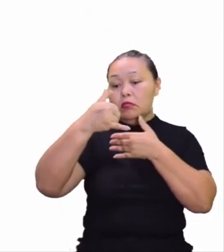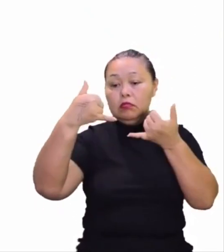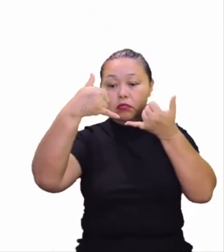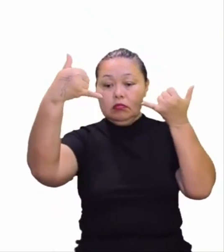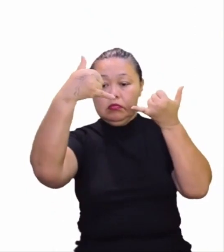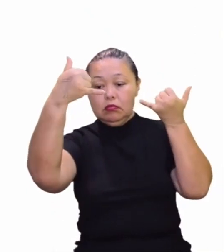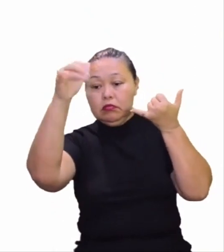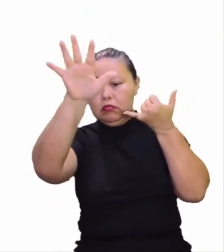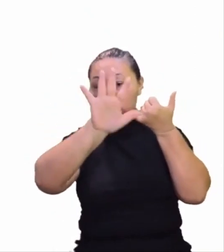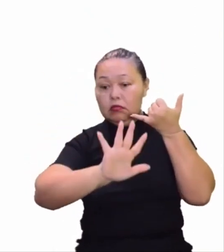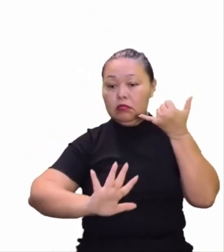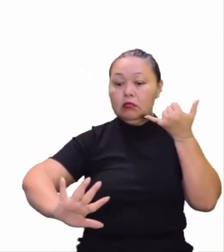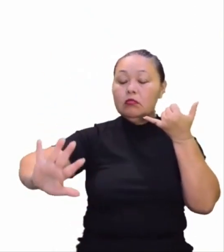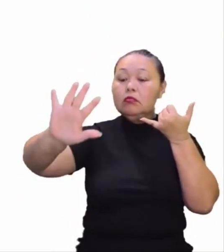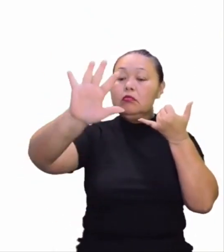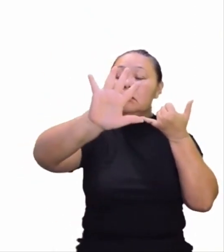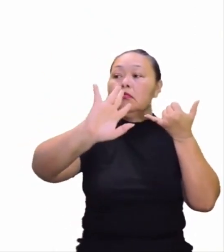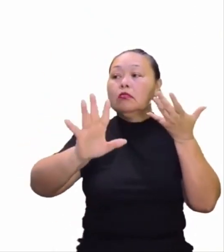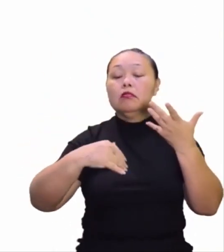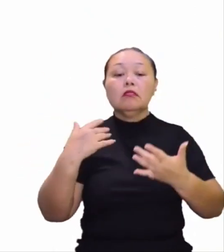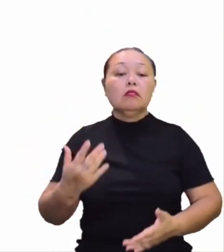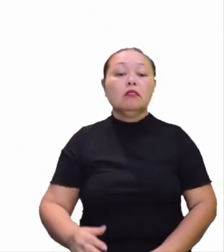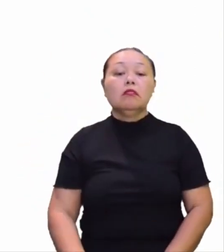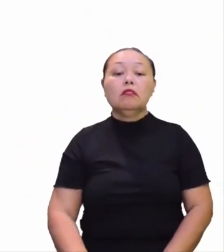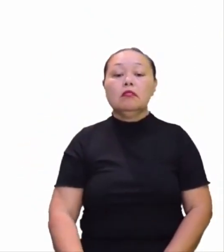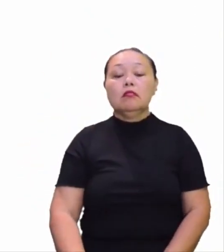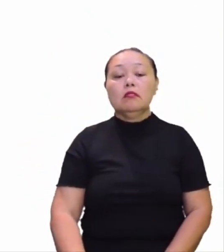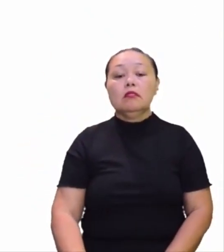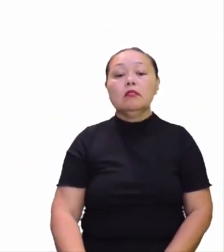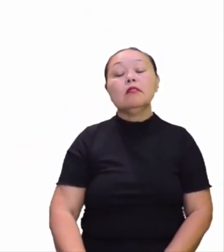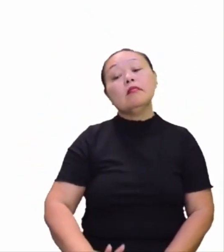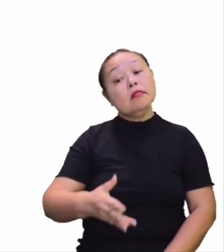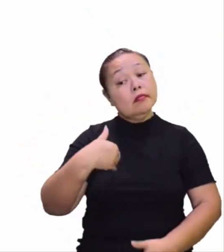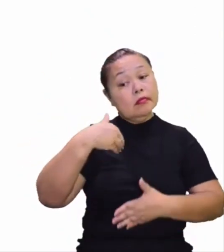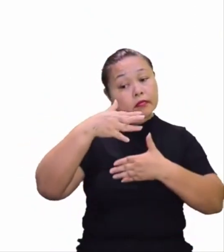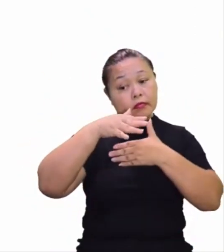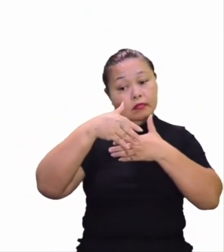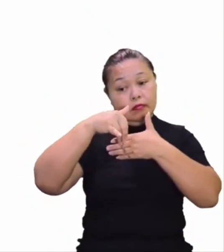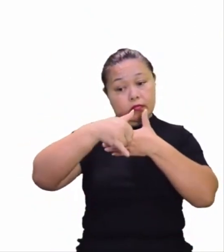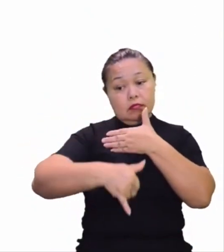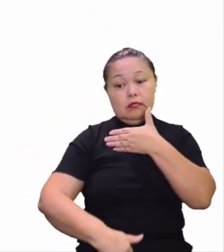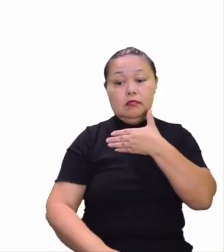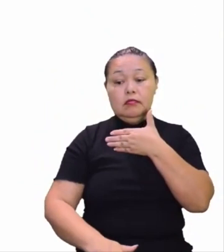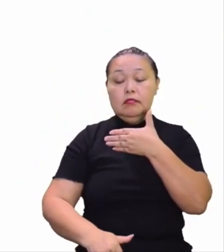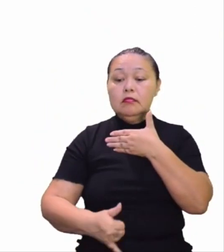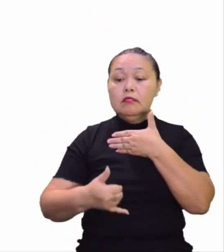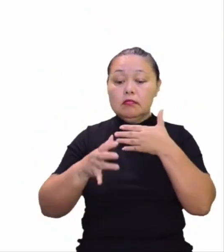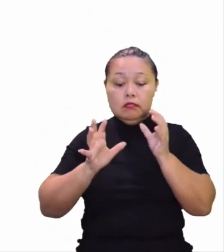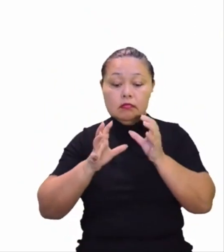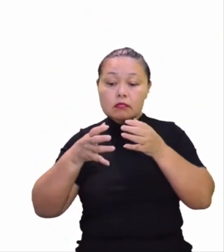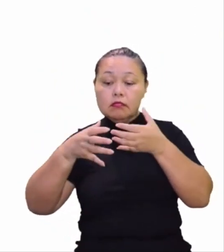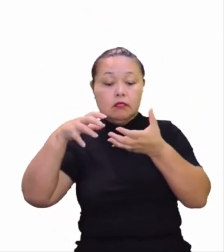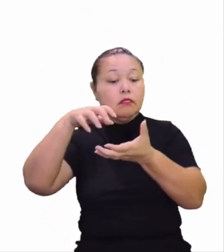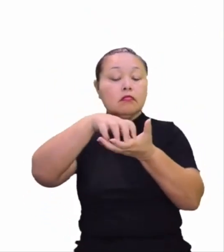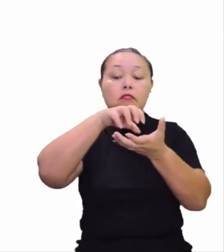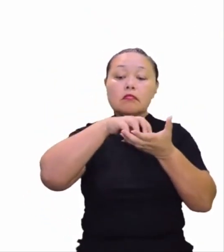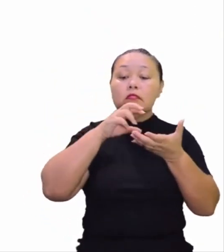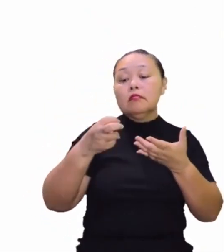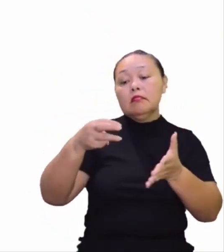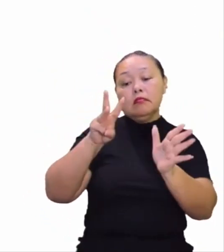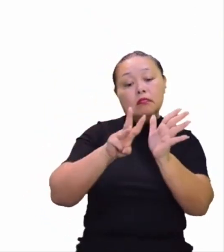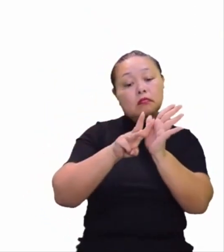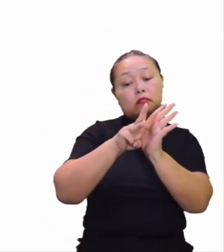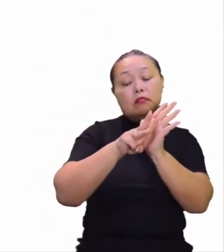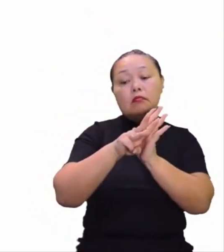elétrico nacional. Ou seja, as usinas, hidrelétrico, o complexo hidrelétrico do